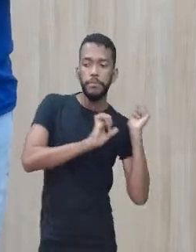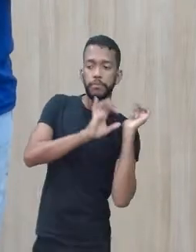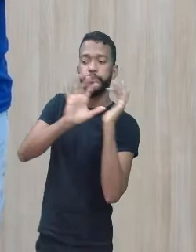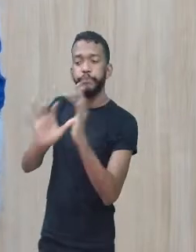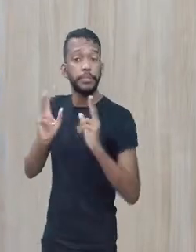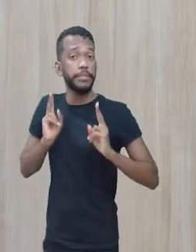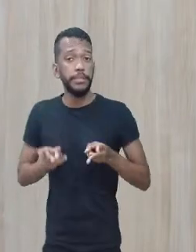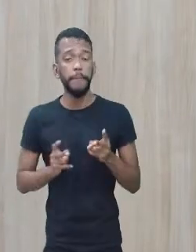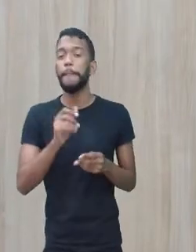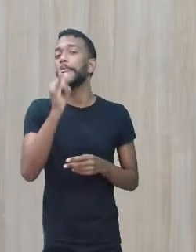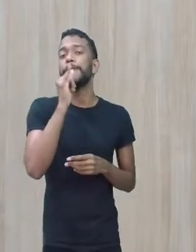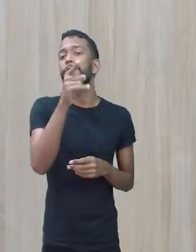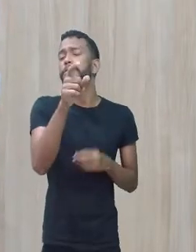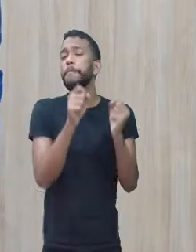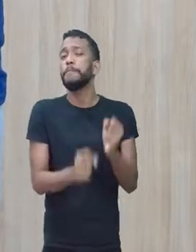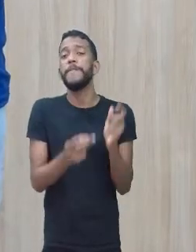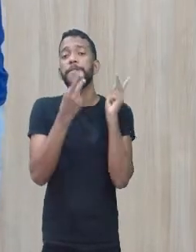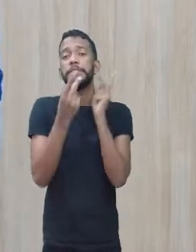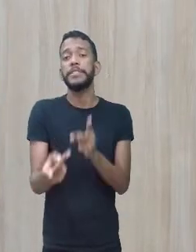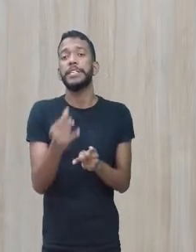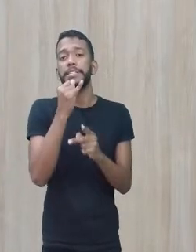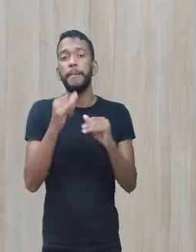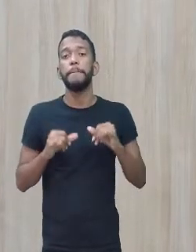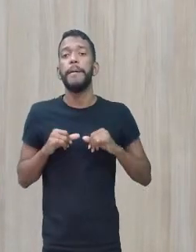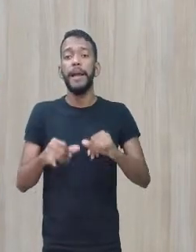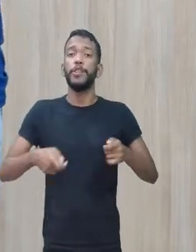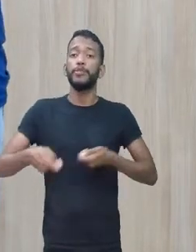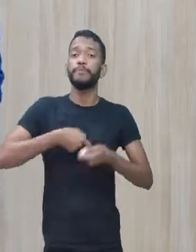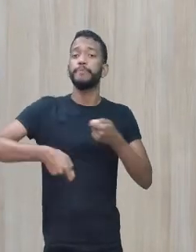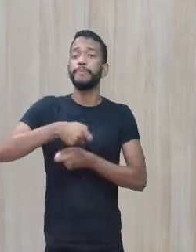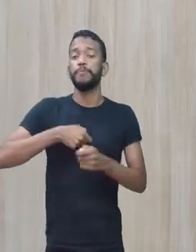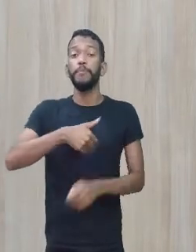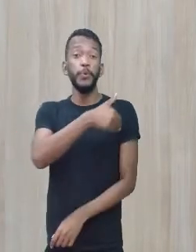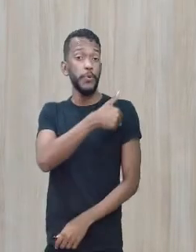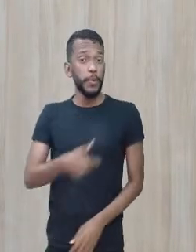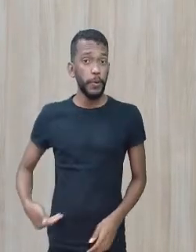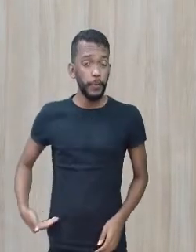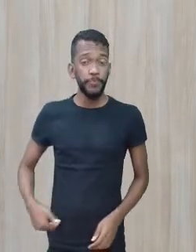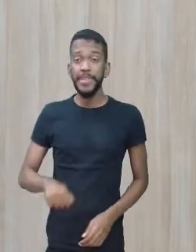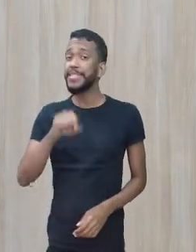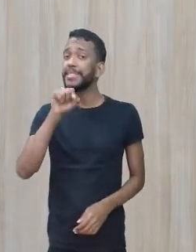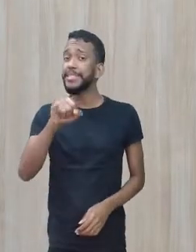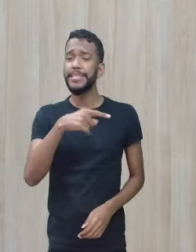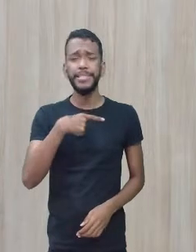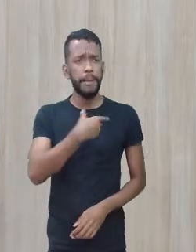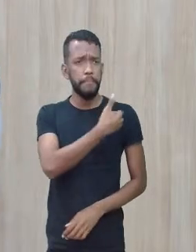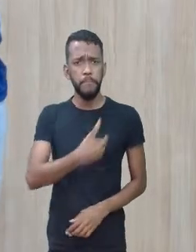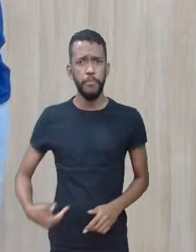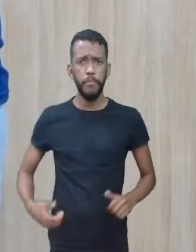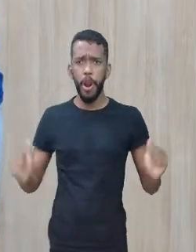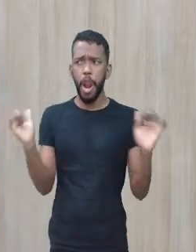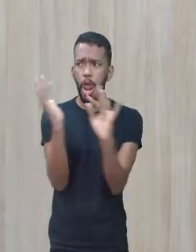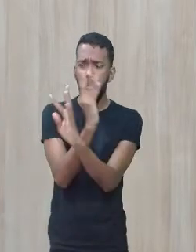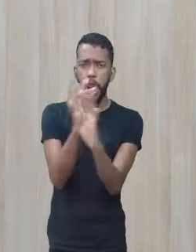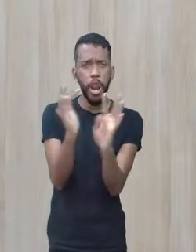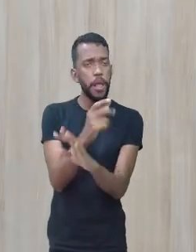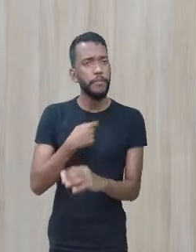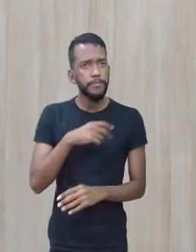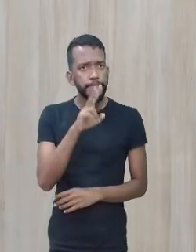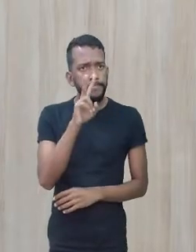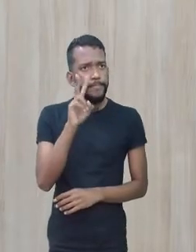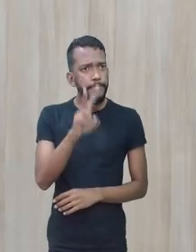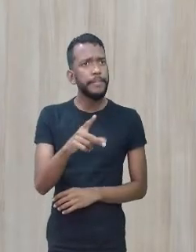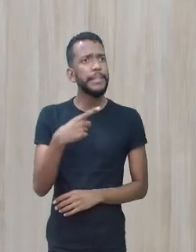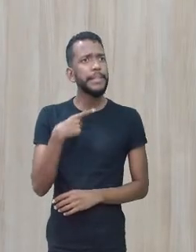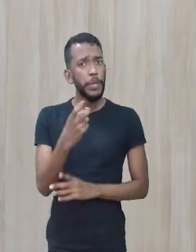a oportunidade de visitar um mercado público, mas você visita um mercado público, então você vê que aquilo ali tem até